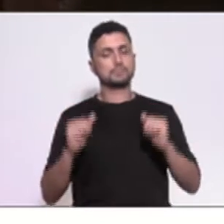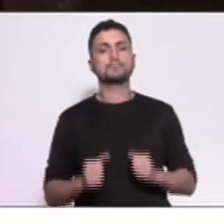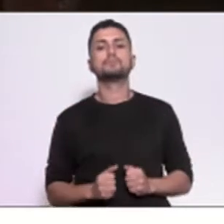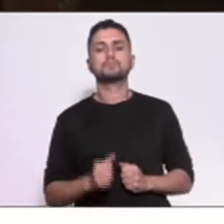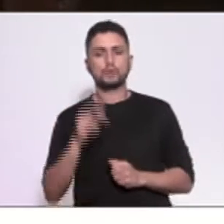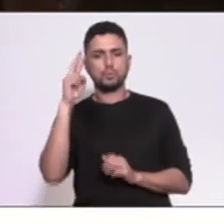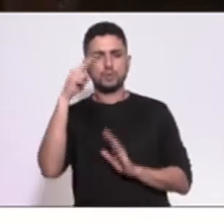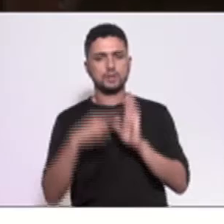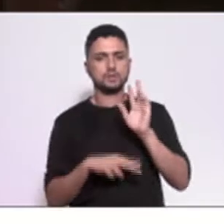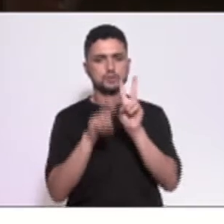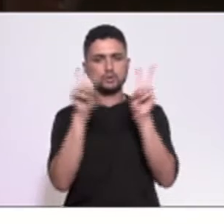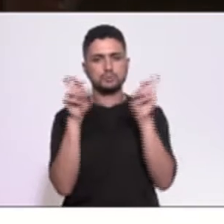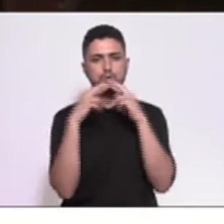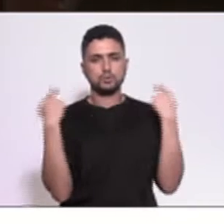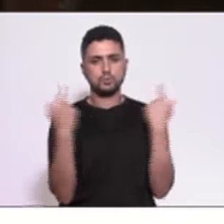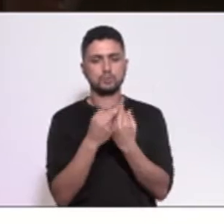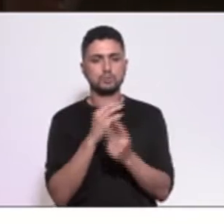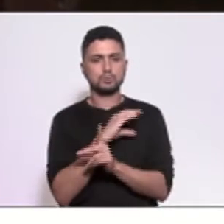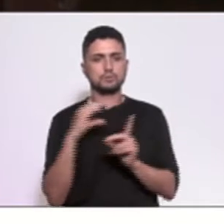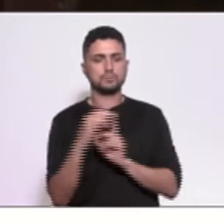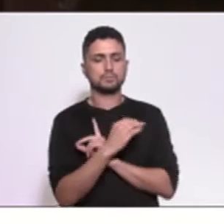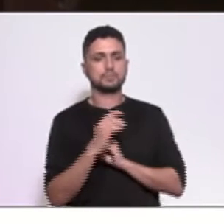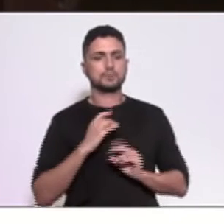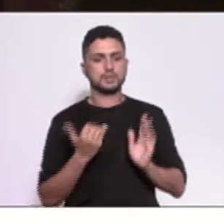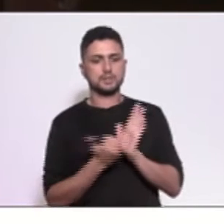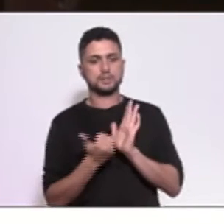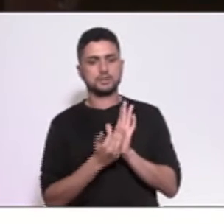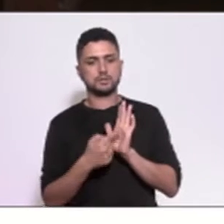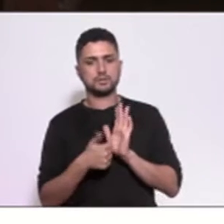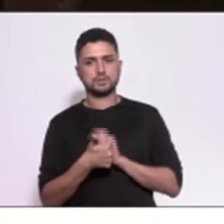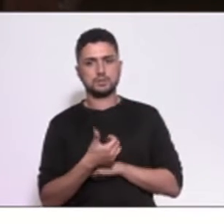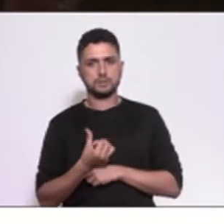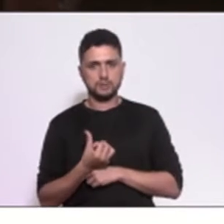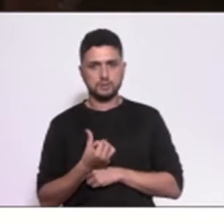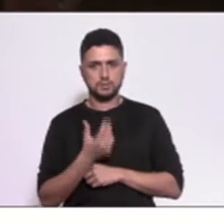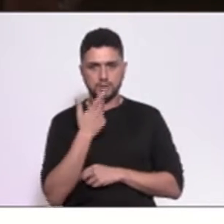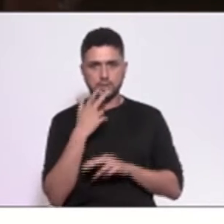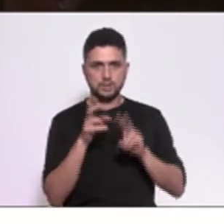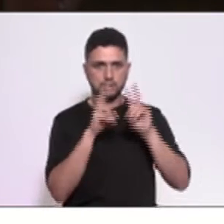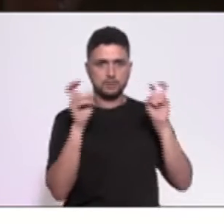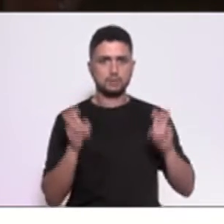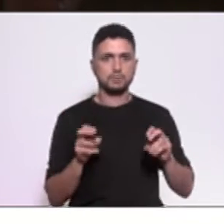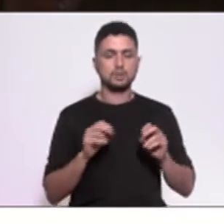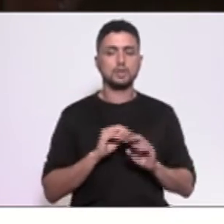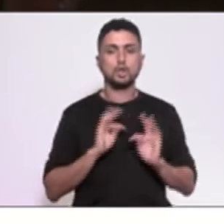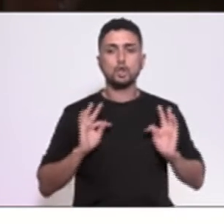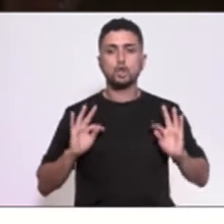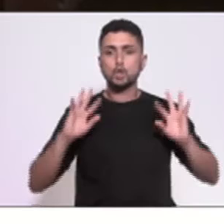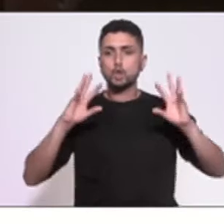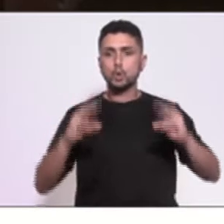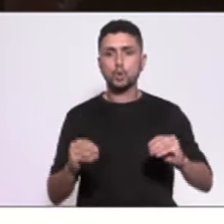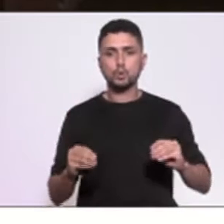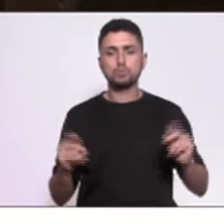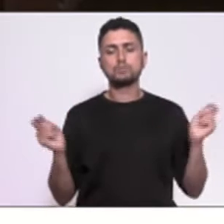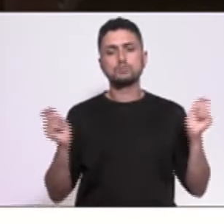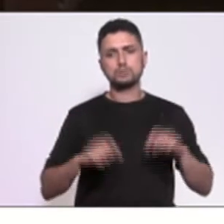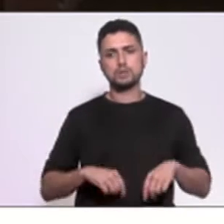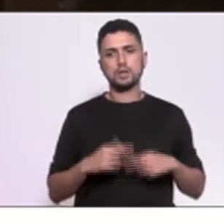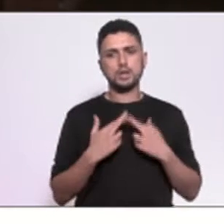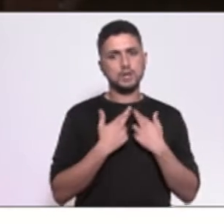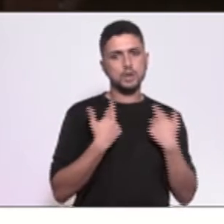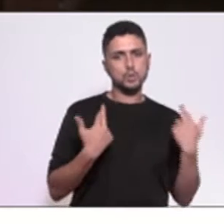público. O inciso 16 diz assim: todos podem